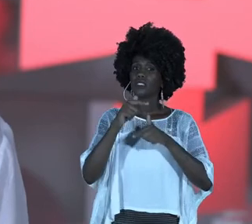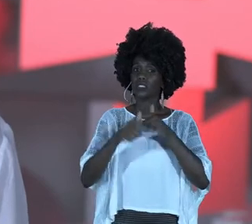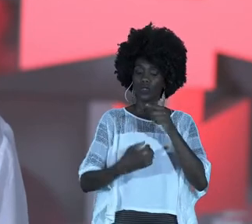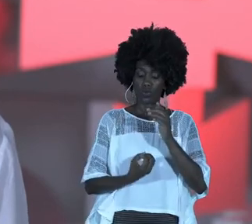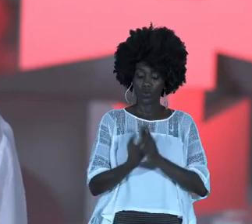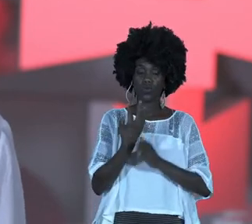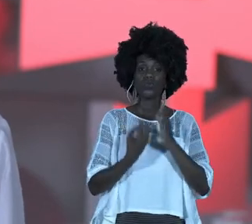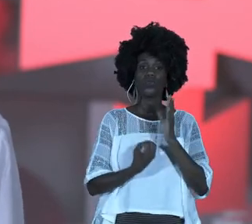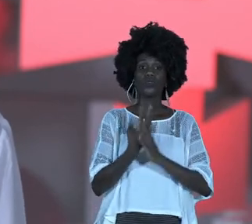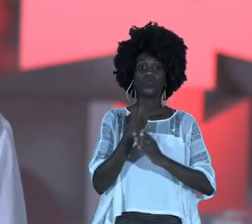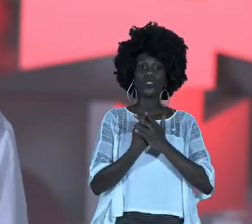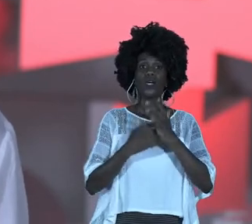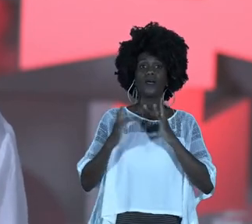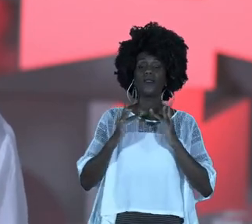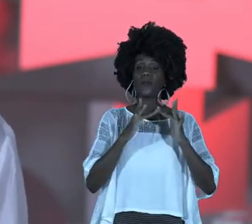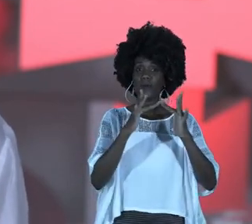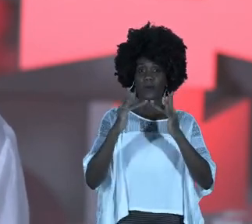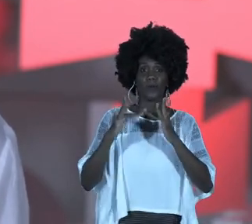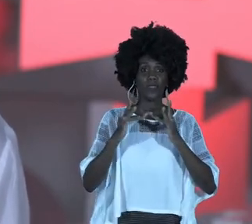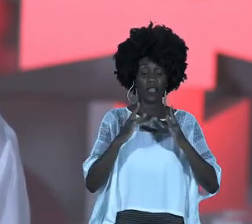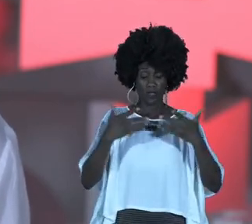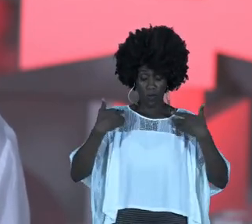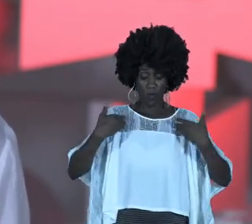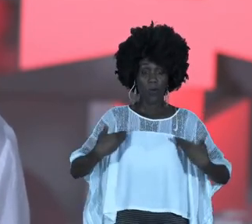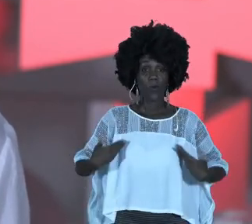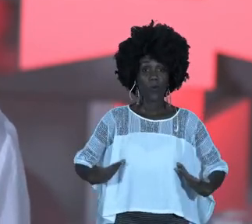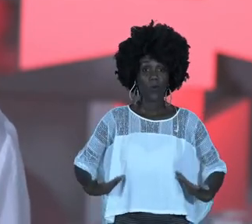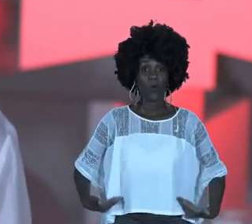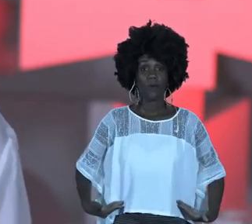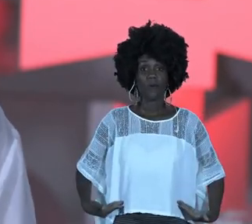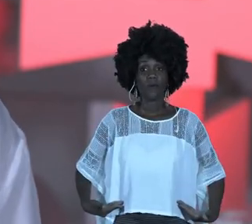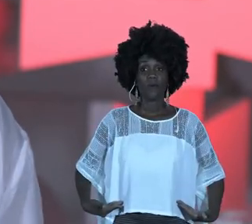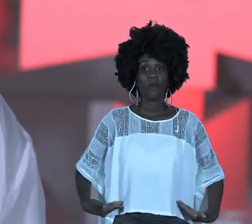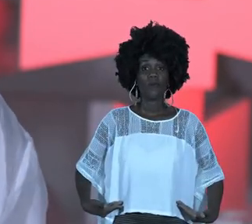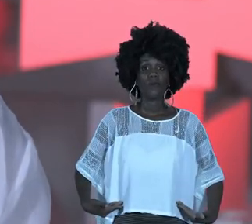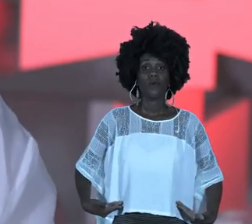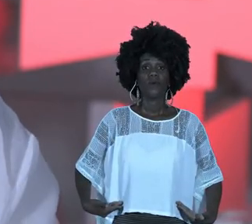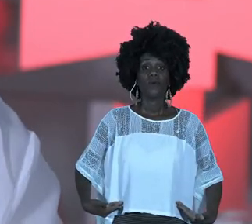da interação do corpo com